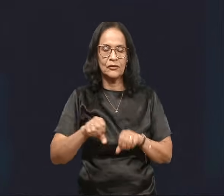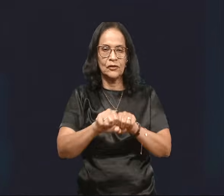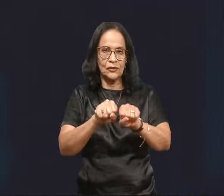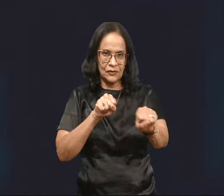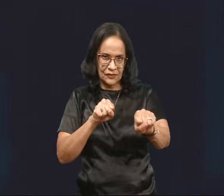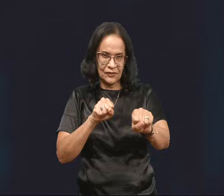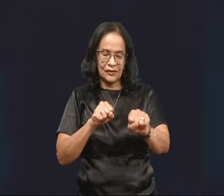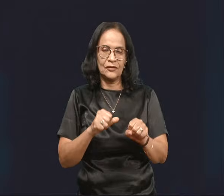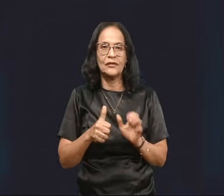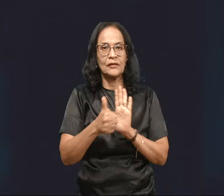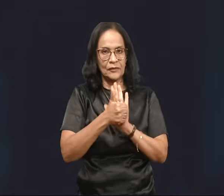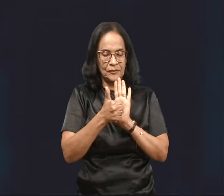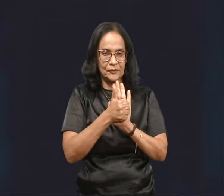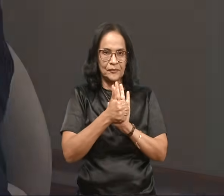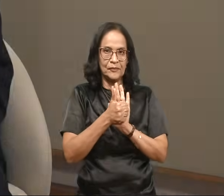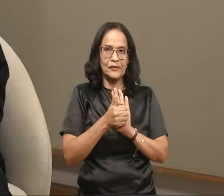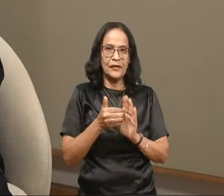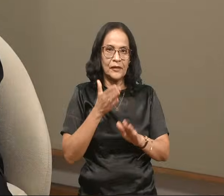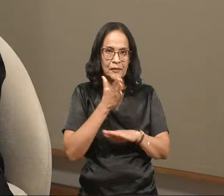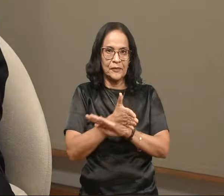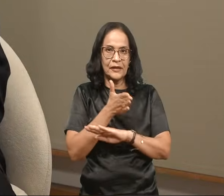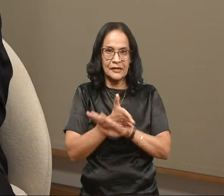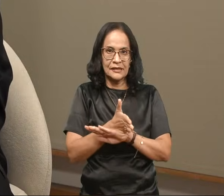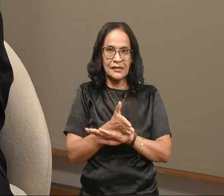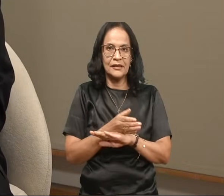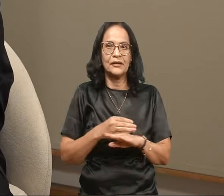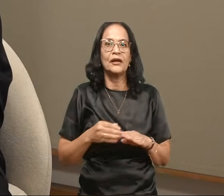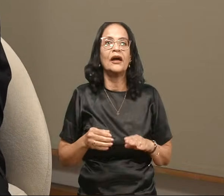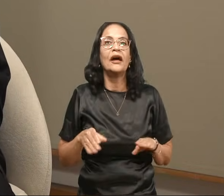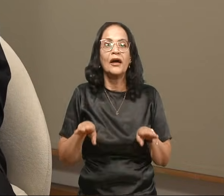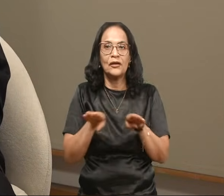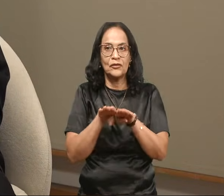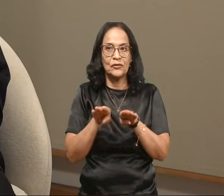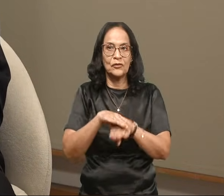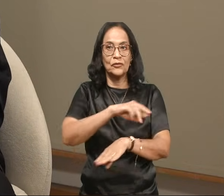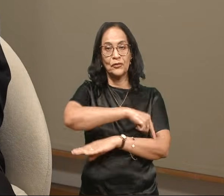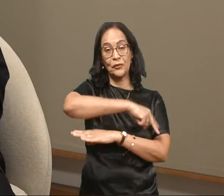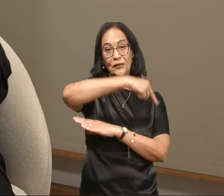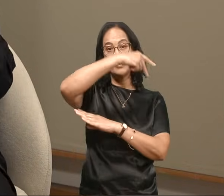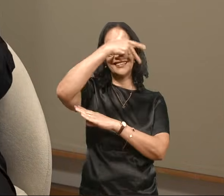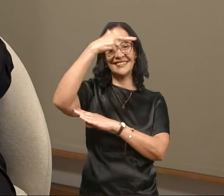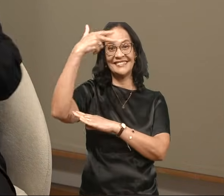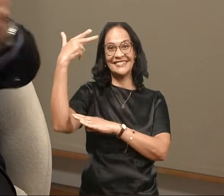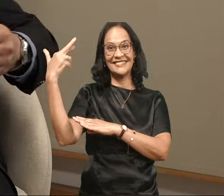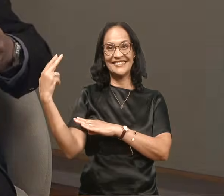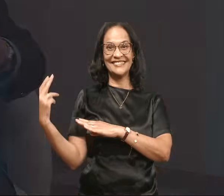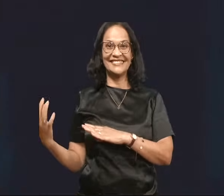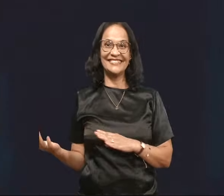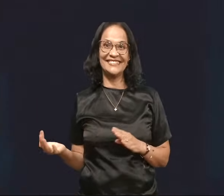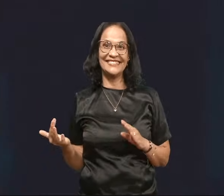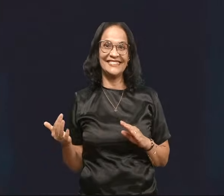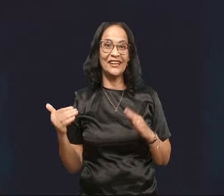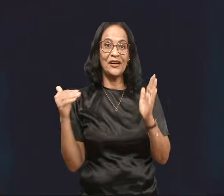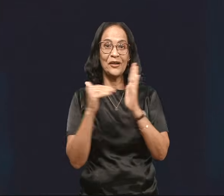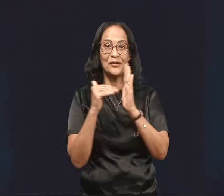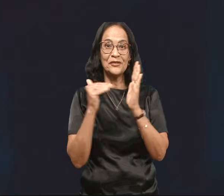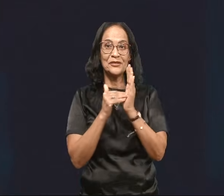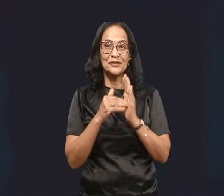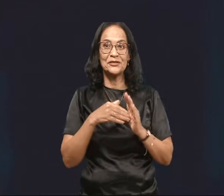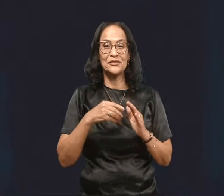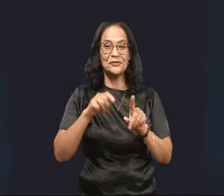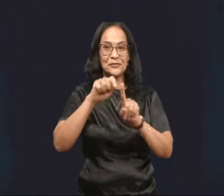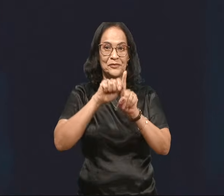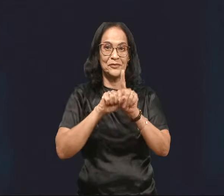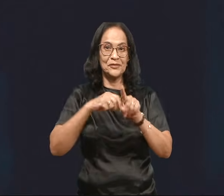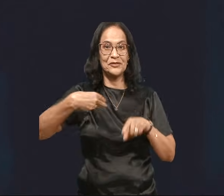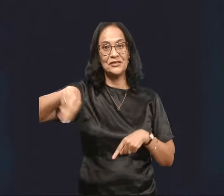tá? E você não pode também deixar de participar do nosso Nataleluia. Hoje, olha só, hoje é o último dia do mês de novembro.